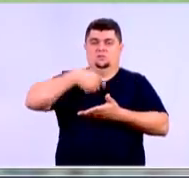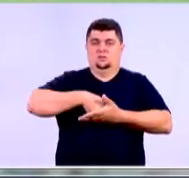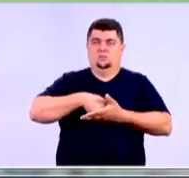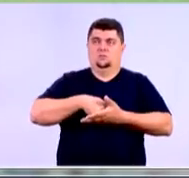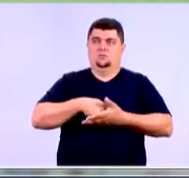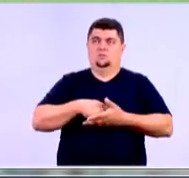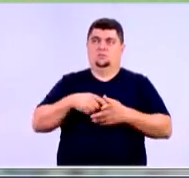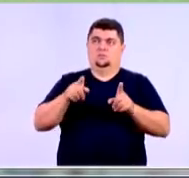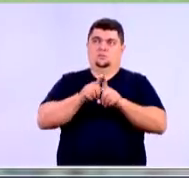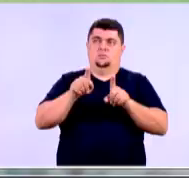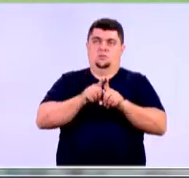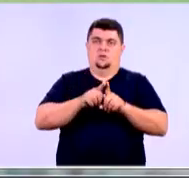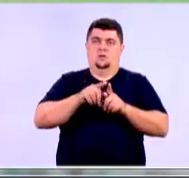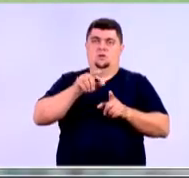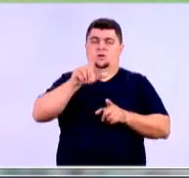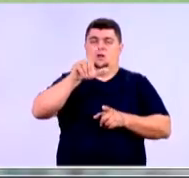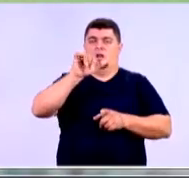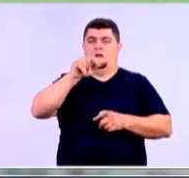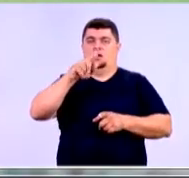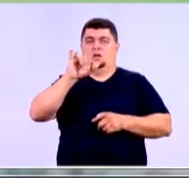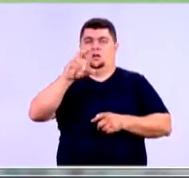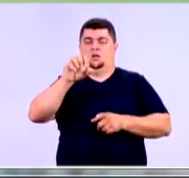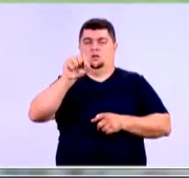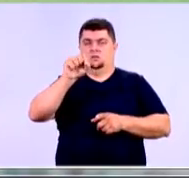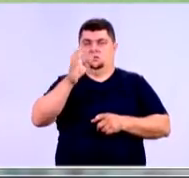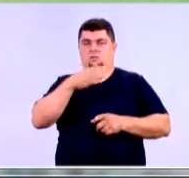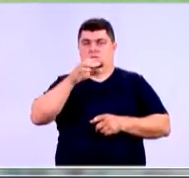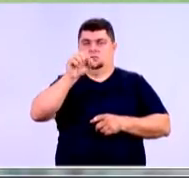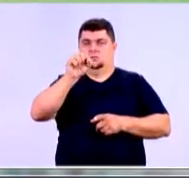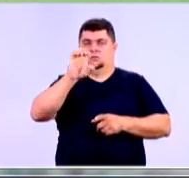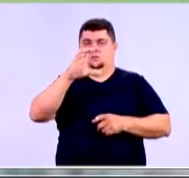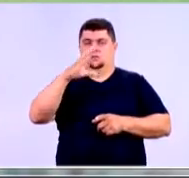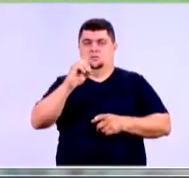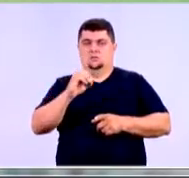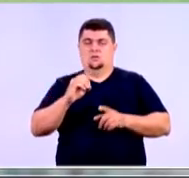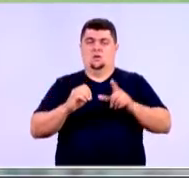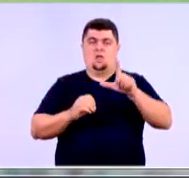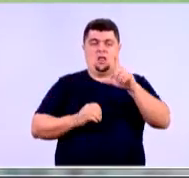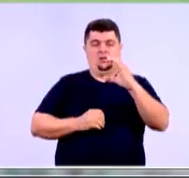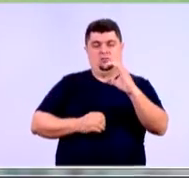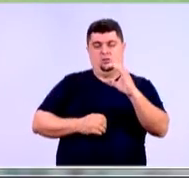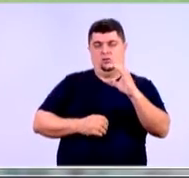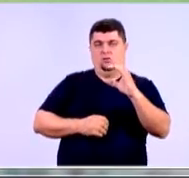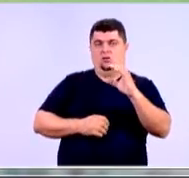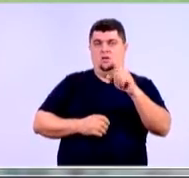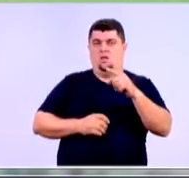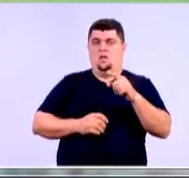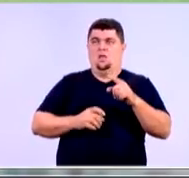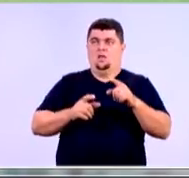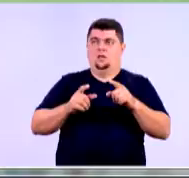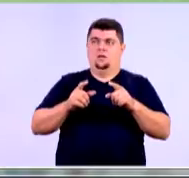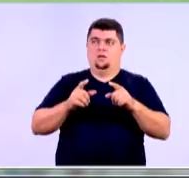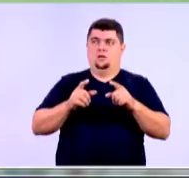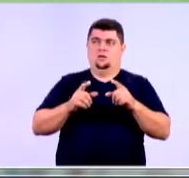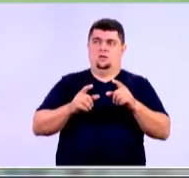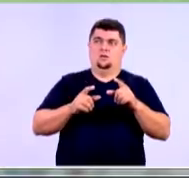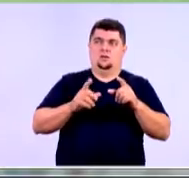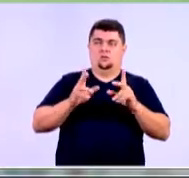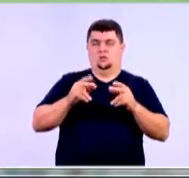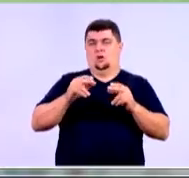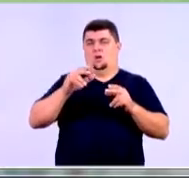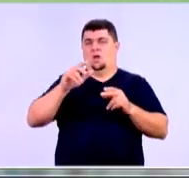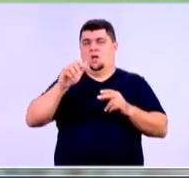Vamos falar também da liquidez seca, aqui expressa pela expressão LC, que tem a ver com o ativo circulante, como nós